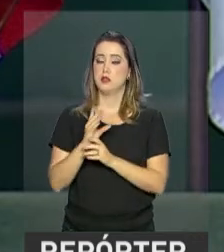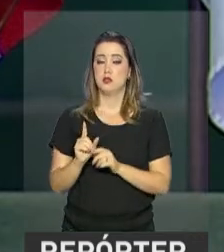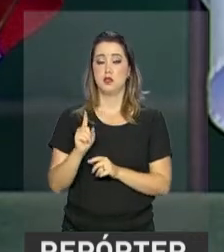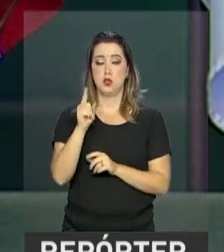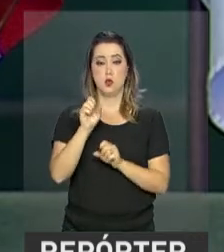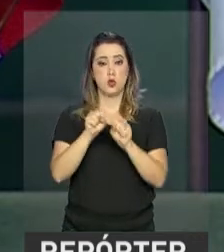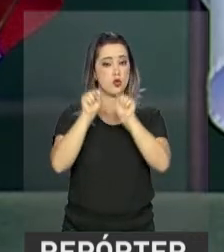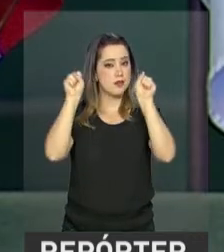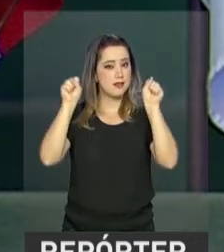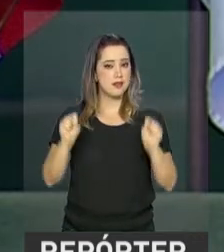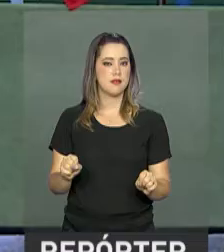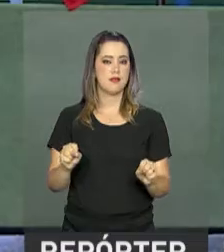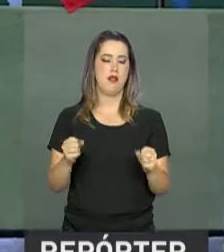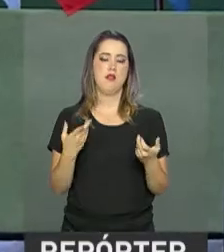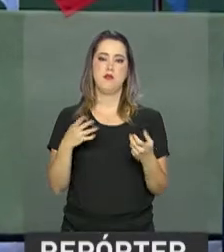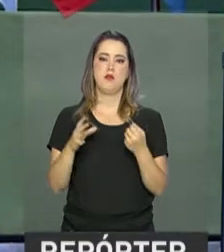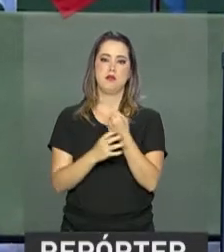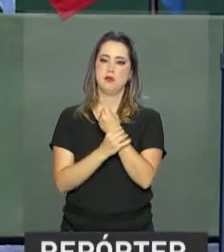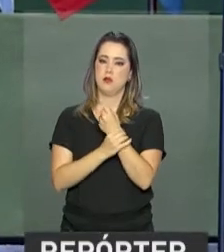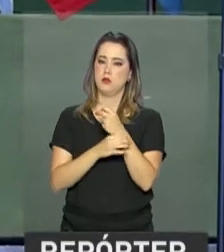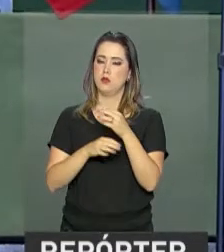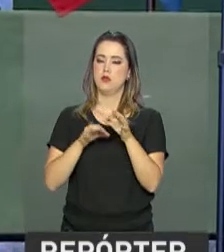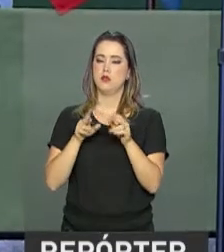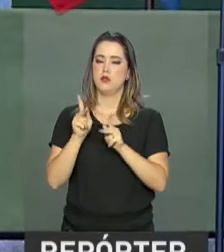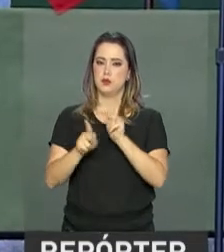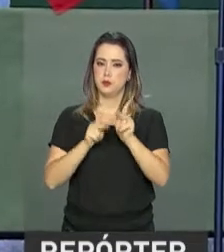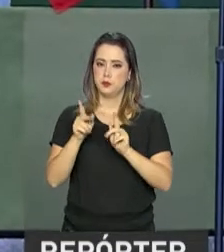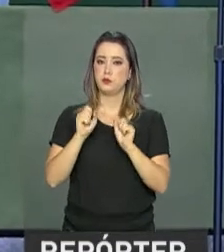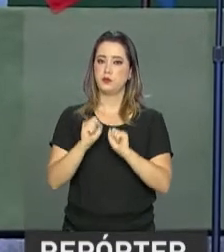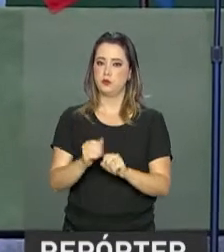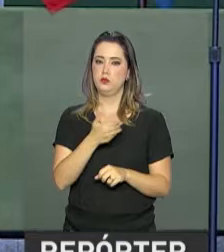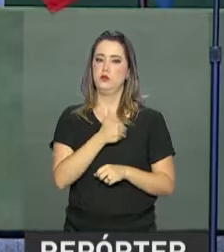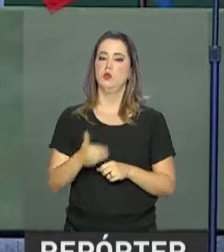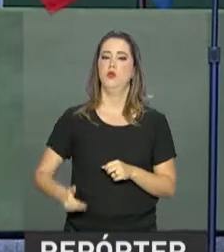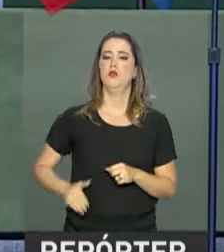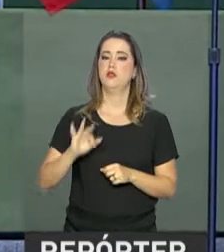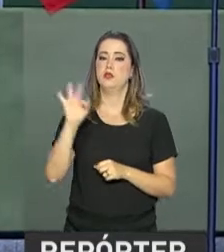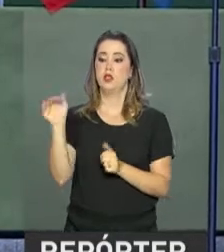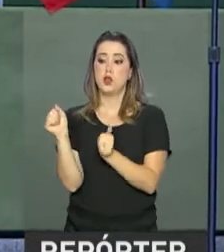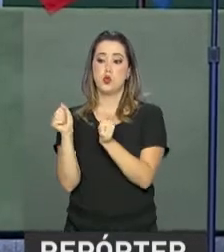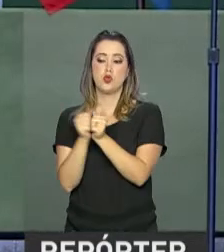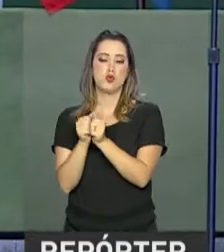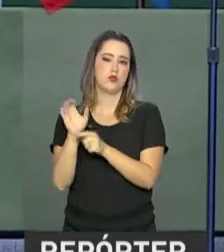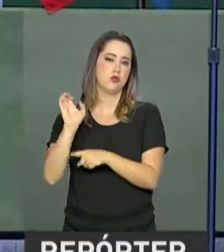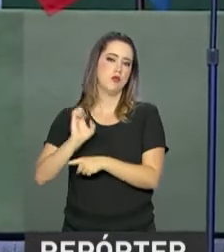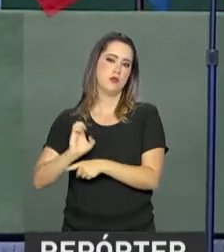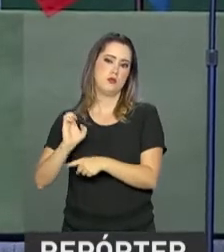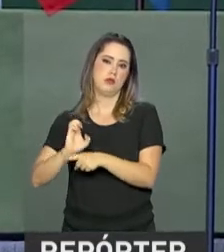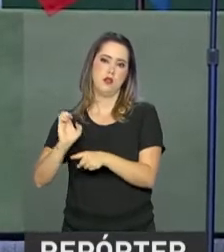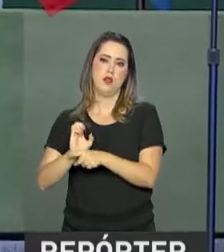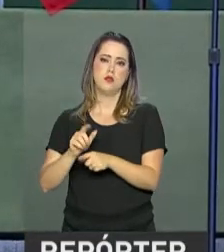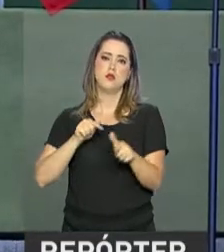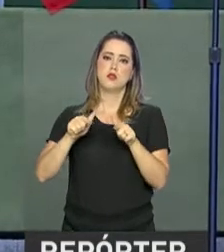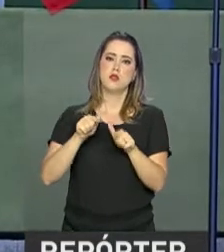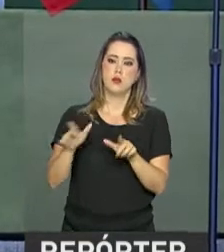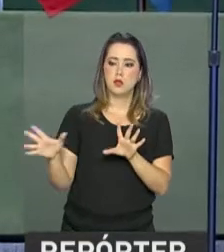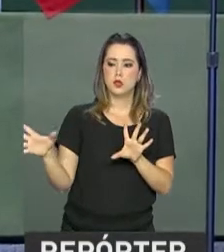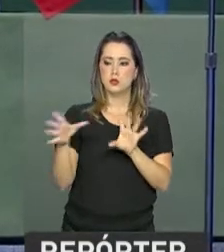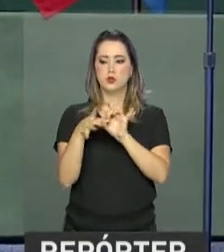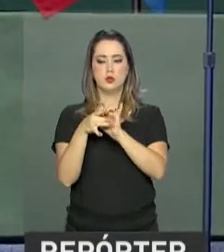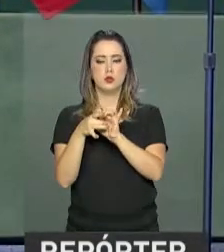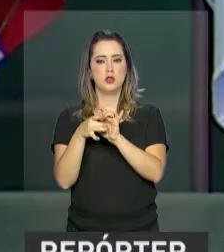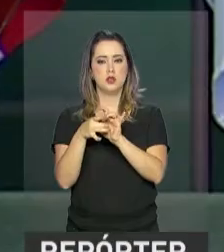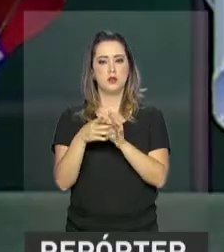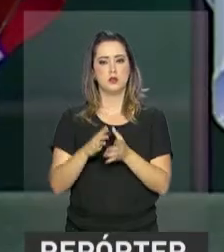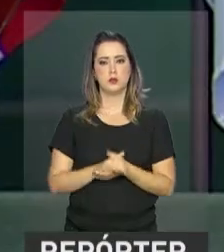de segurança pública vai permitir que o governo federal e os governos estaduais trabalhem em conjunto no combate à